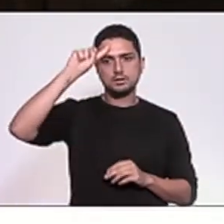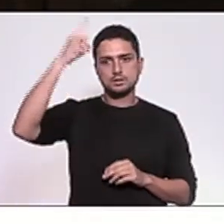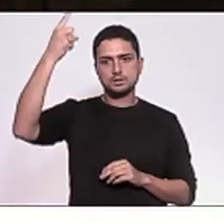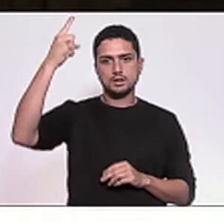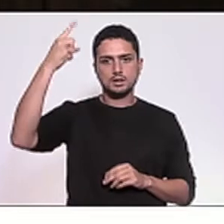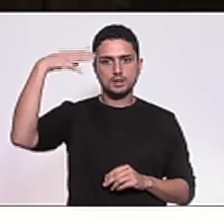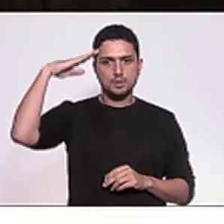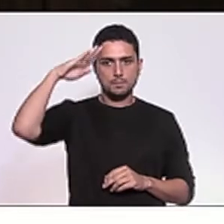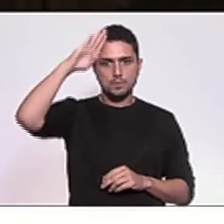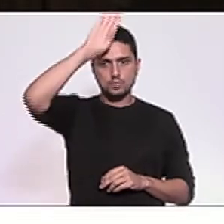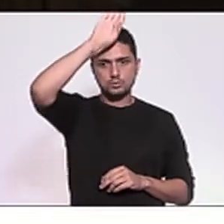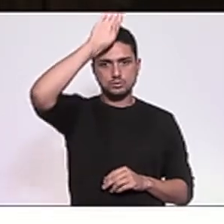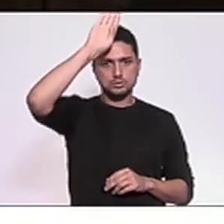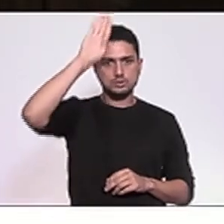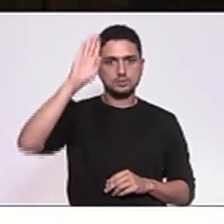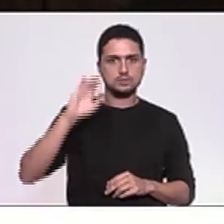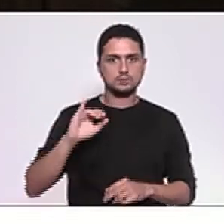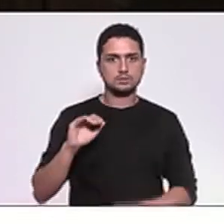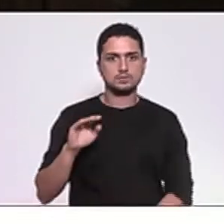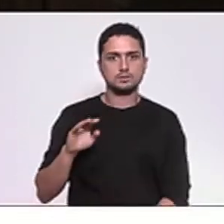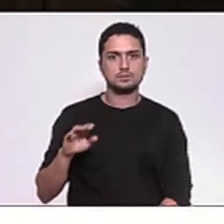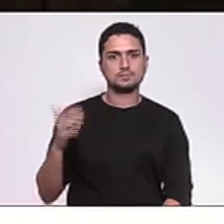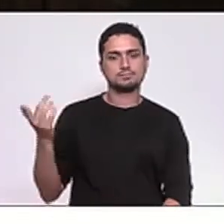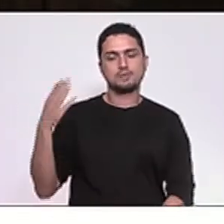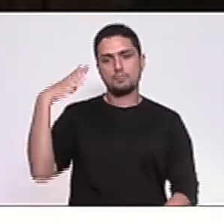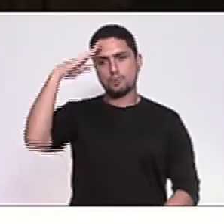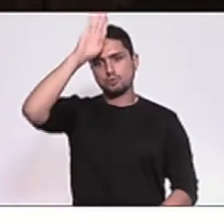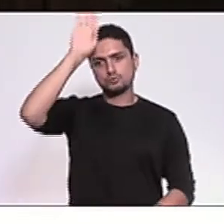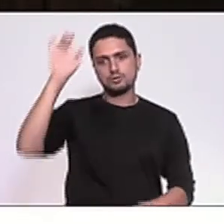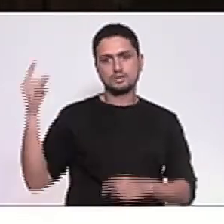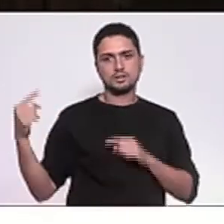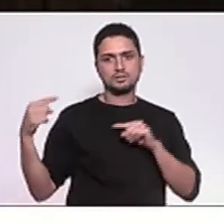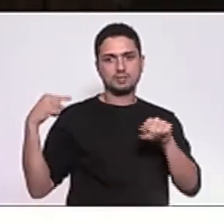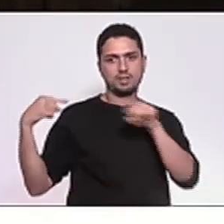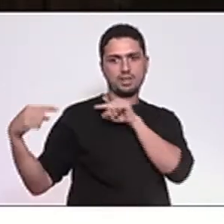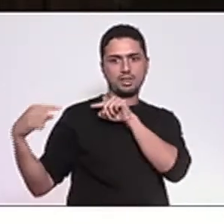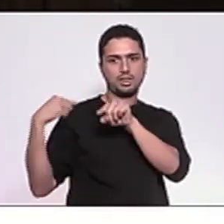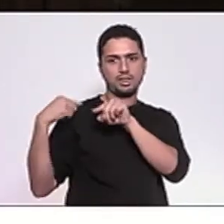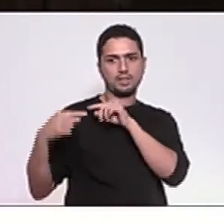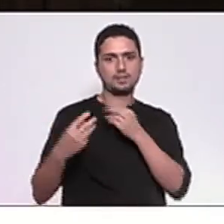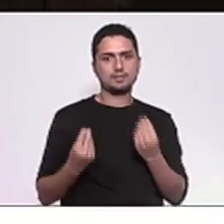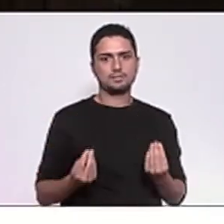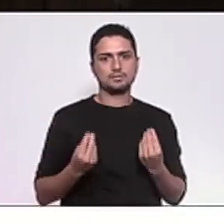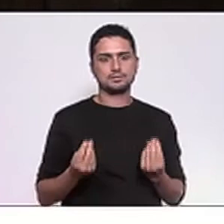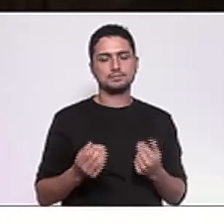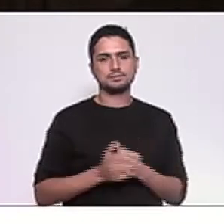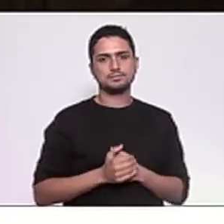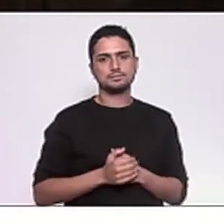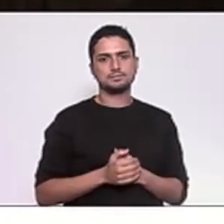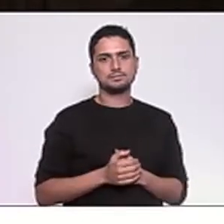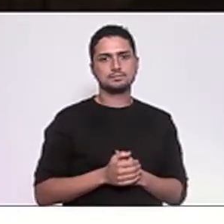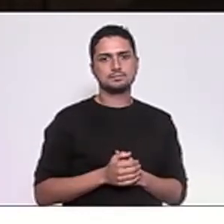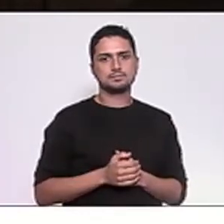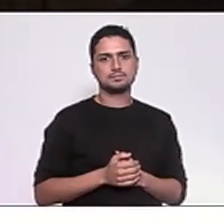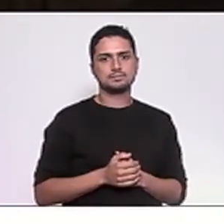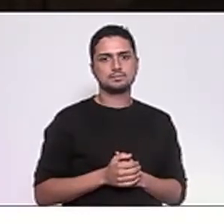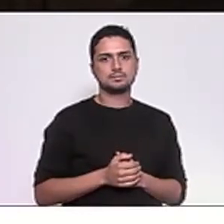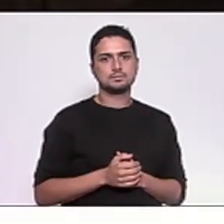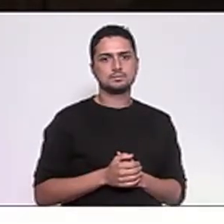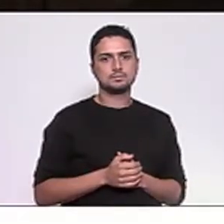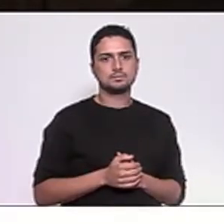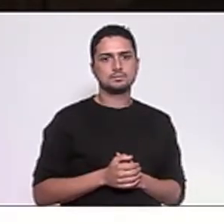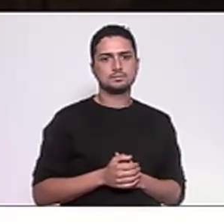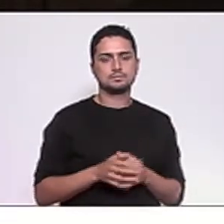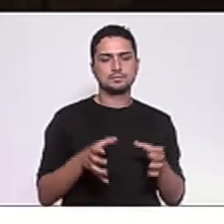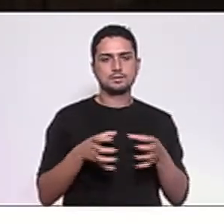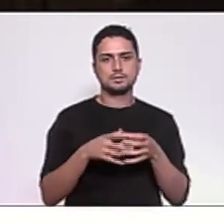Jair Bolsonaro, seu mito rival. Ora essa, para carinhar aí a bancada